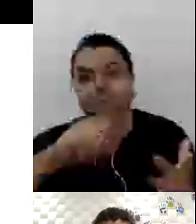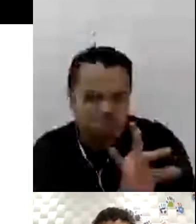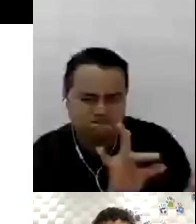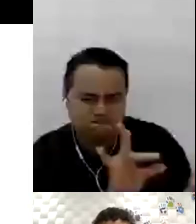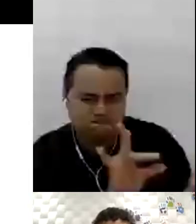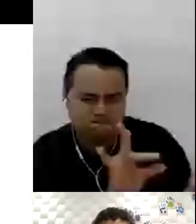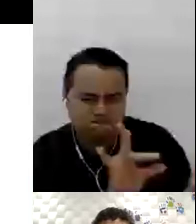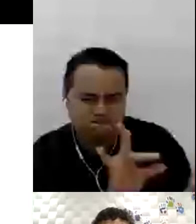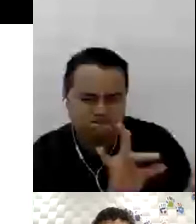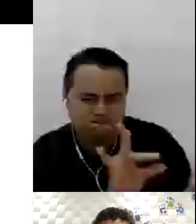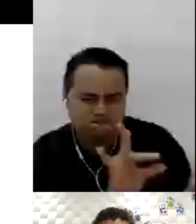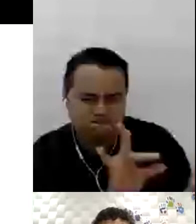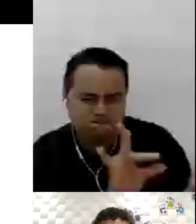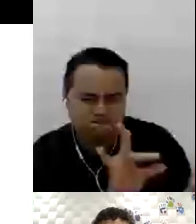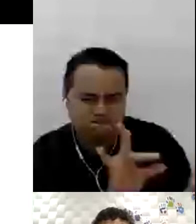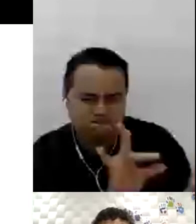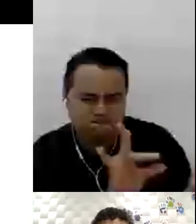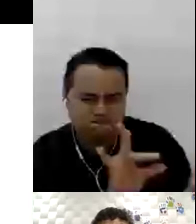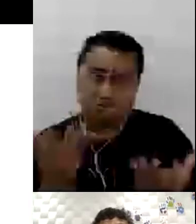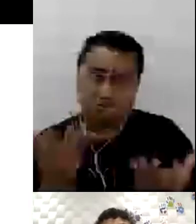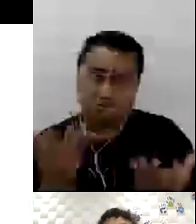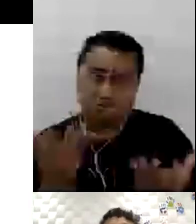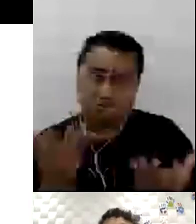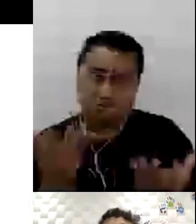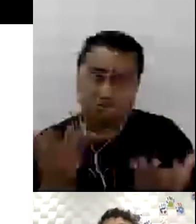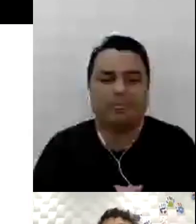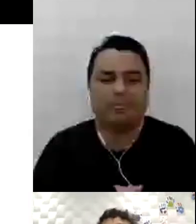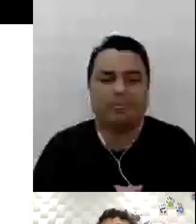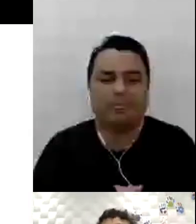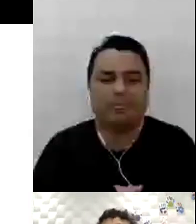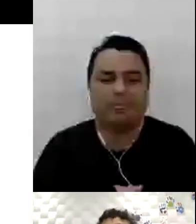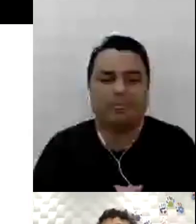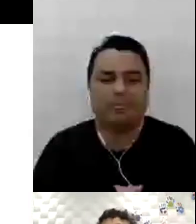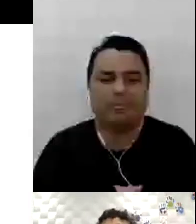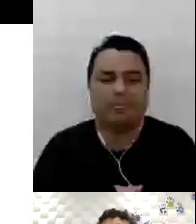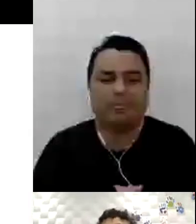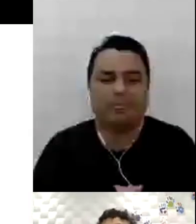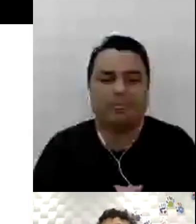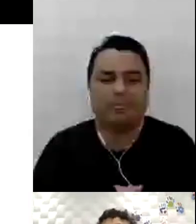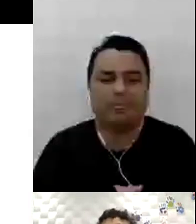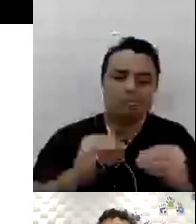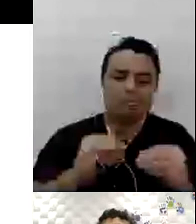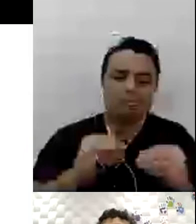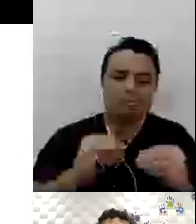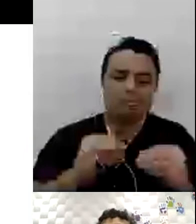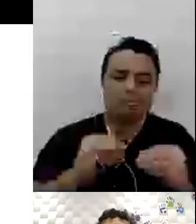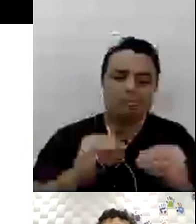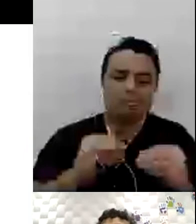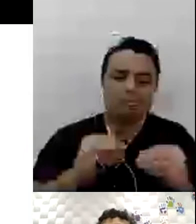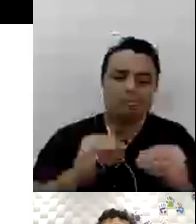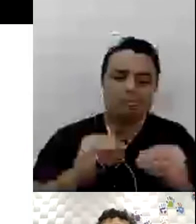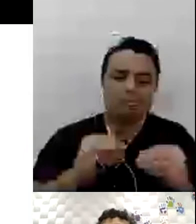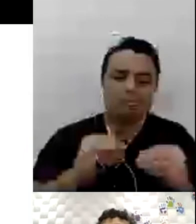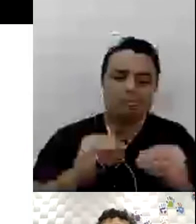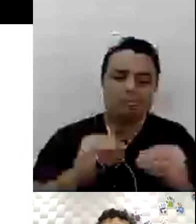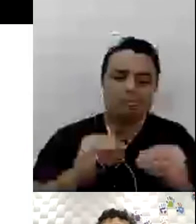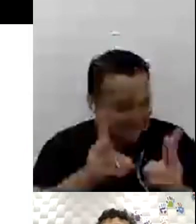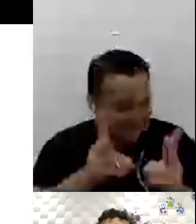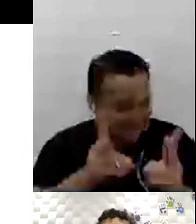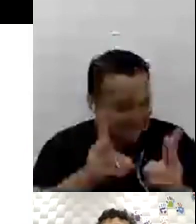dados. E todo método sempre acaba agregando